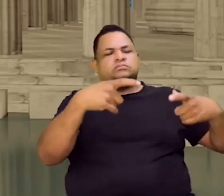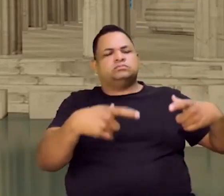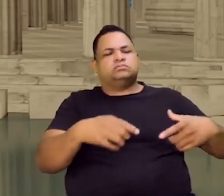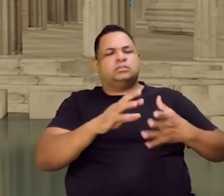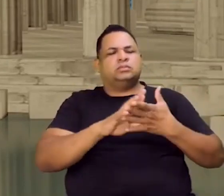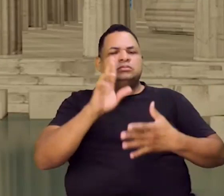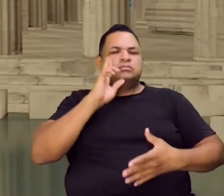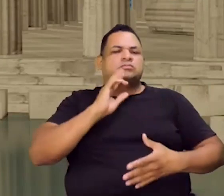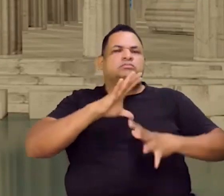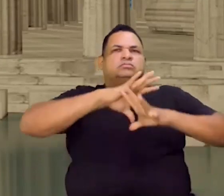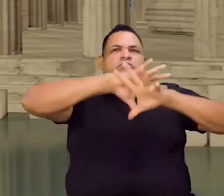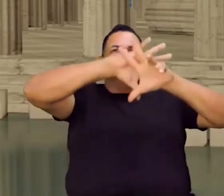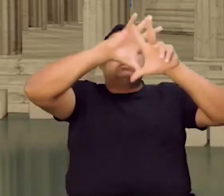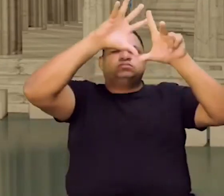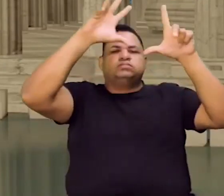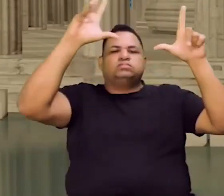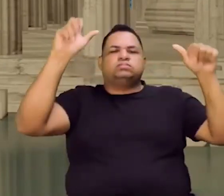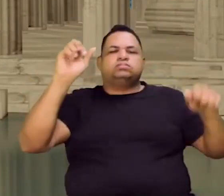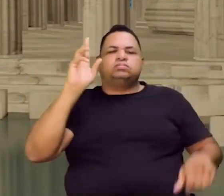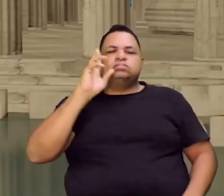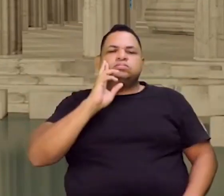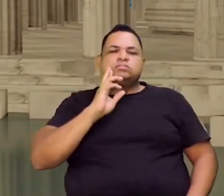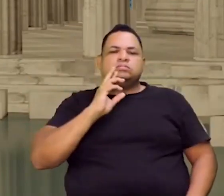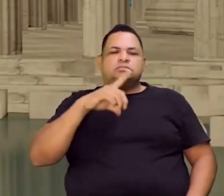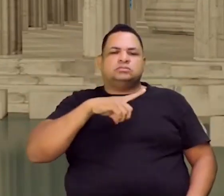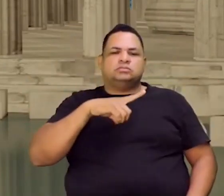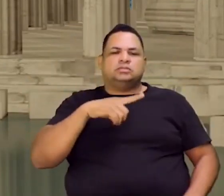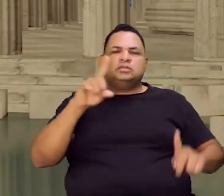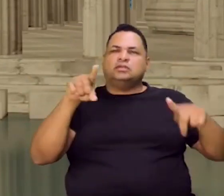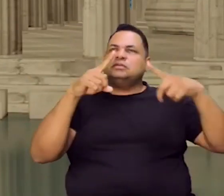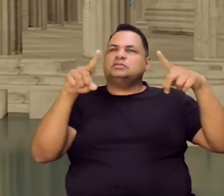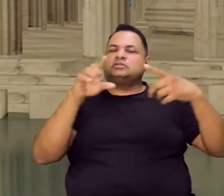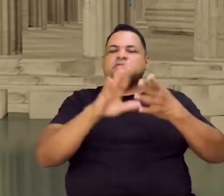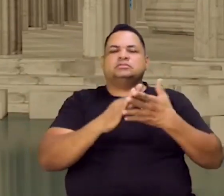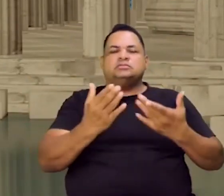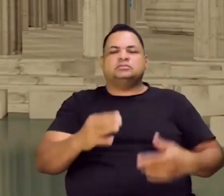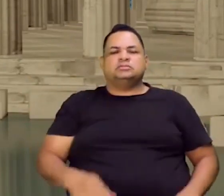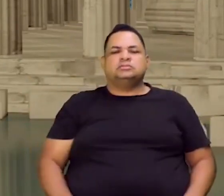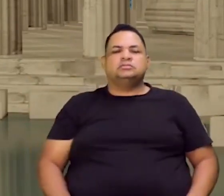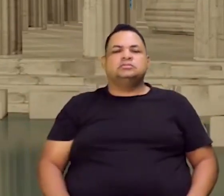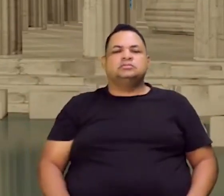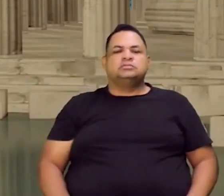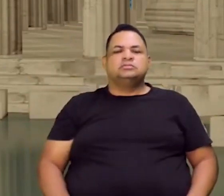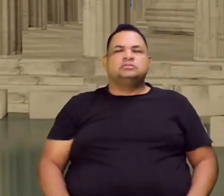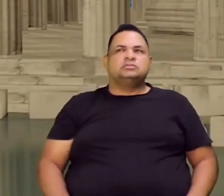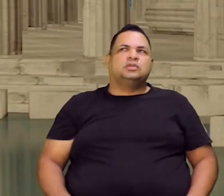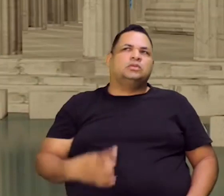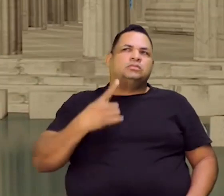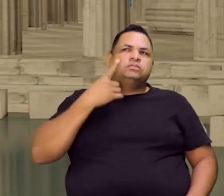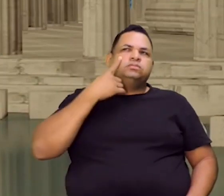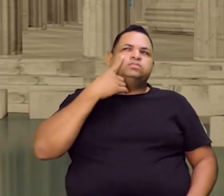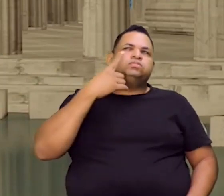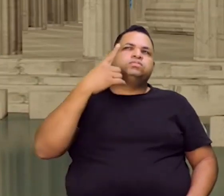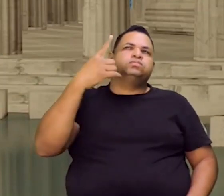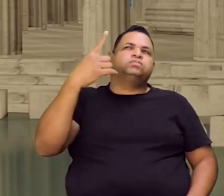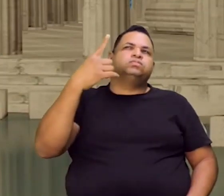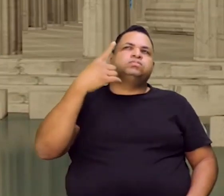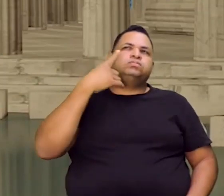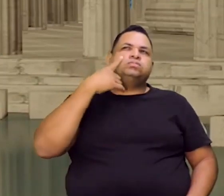de Rondônia, os céus de Rondônia, tem até no nosso hino de Rondônia. Já olhou para o céu, viu